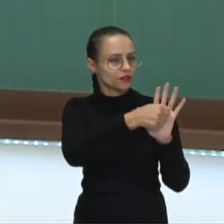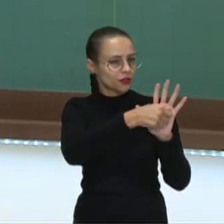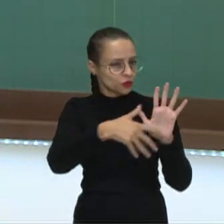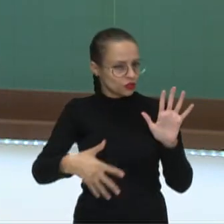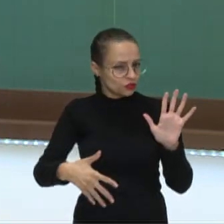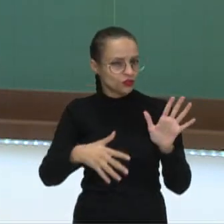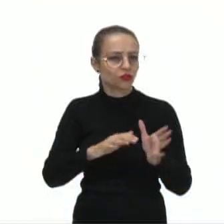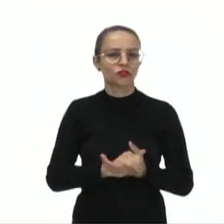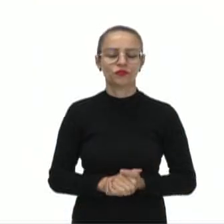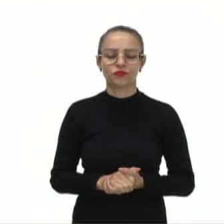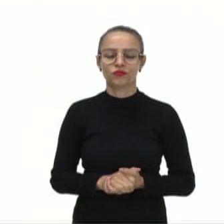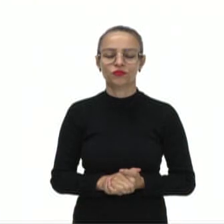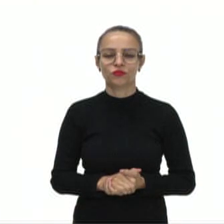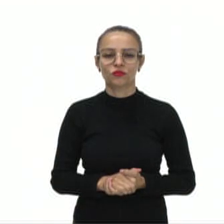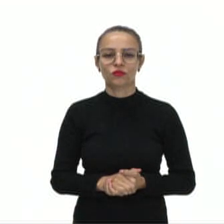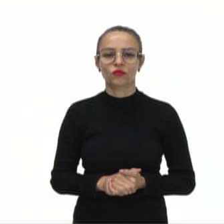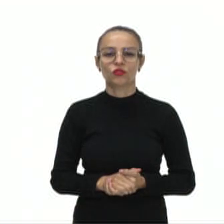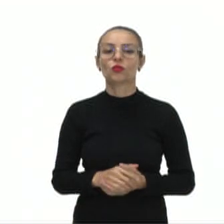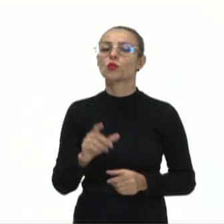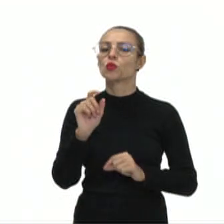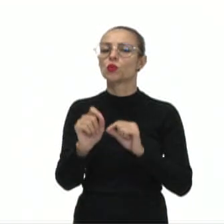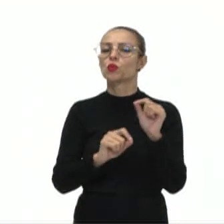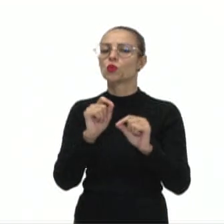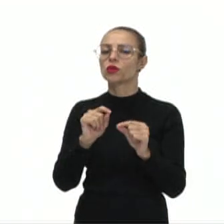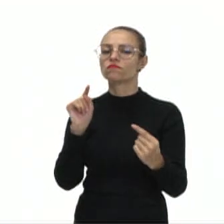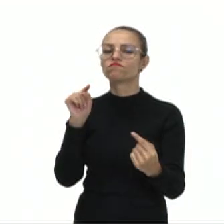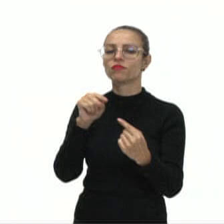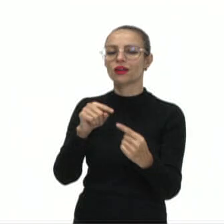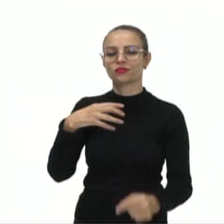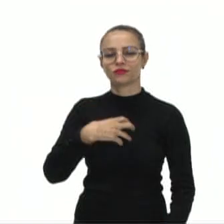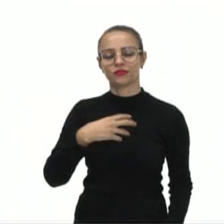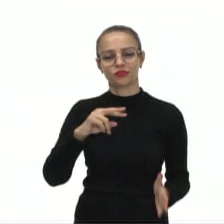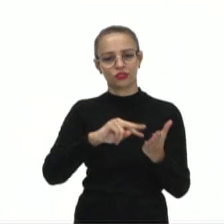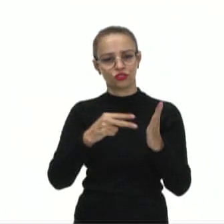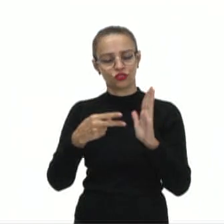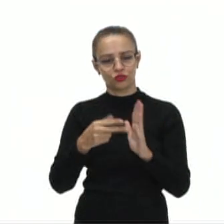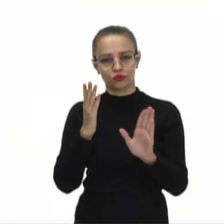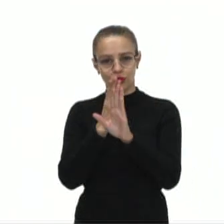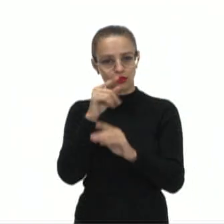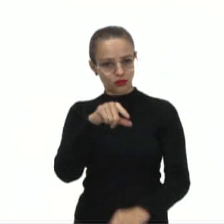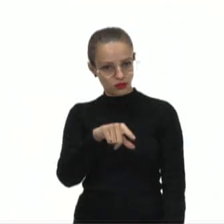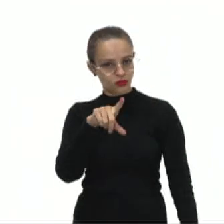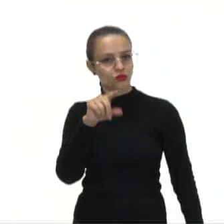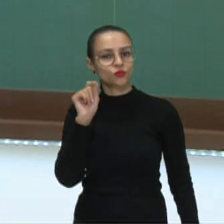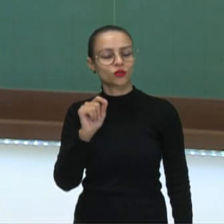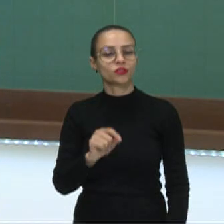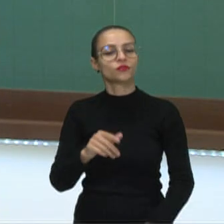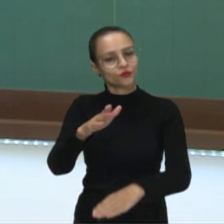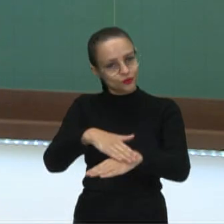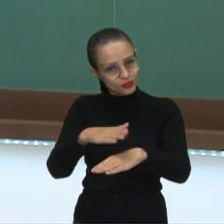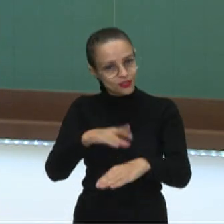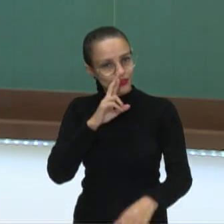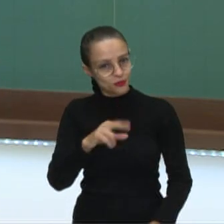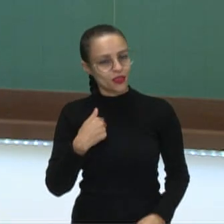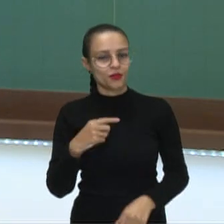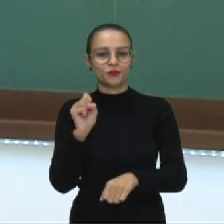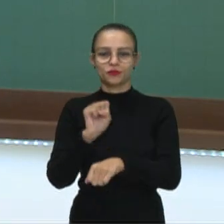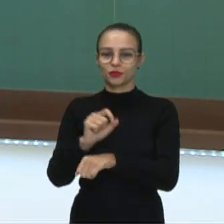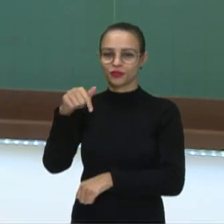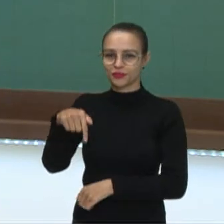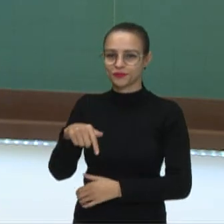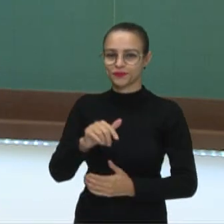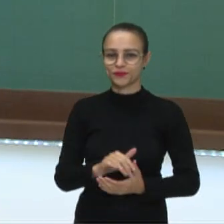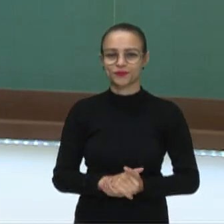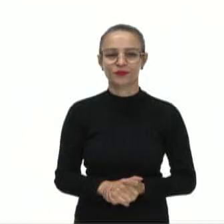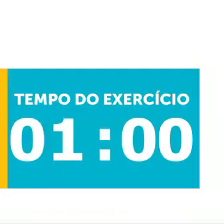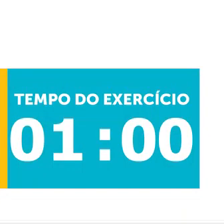aí. E qual é o efeito de sentido produzido por essa escolha? Faz aí que eu te aguardo